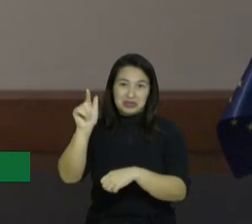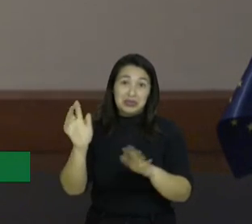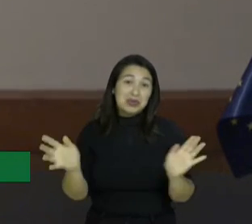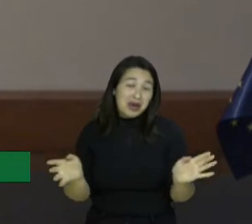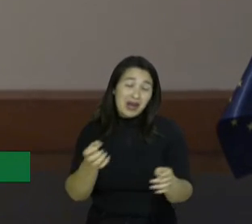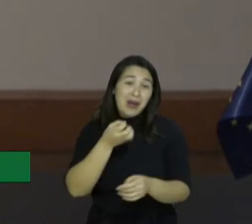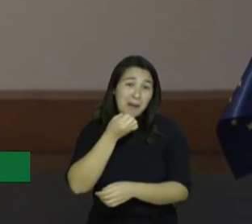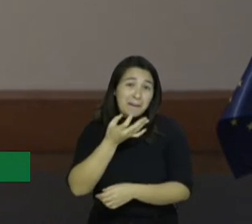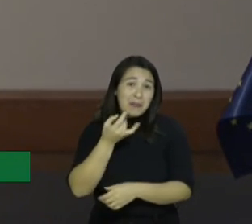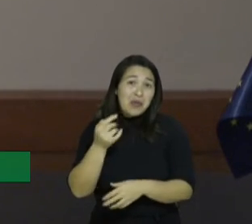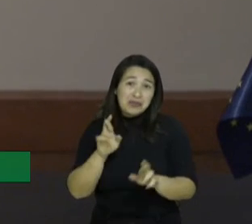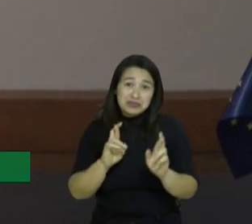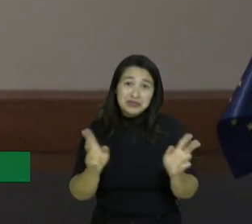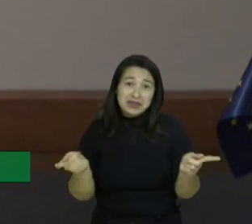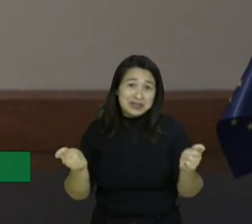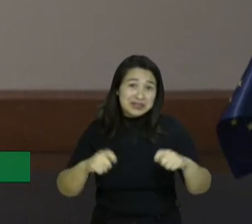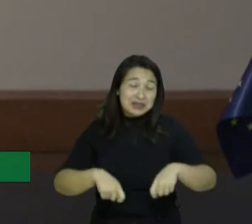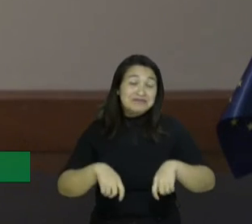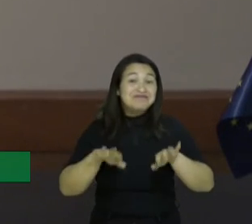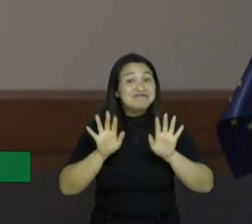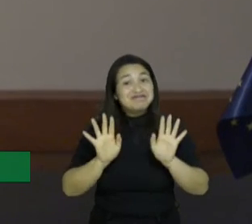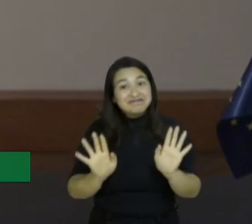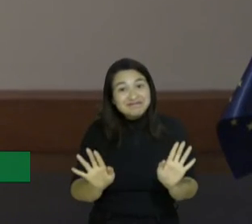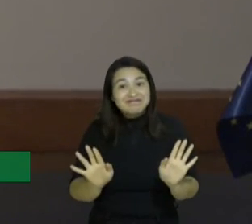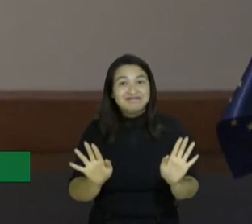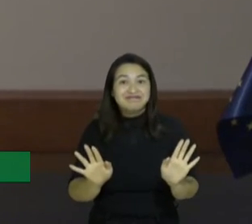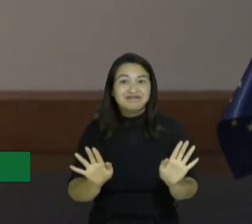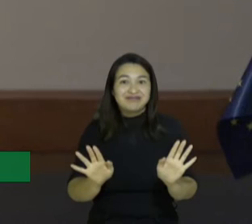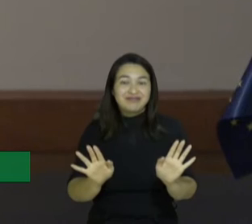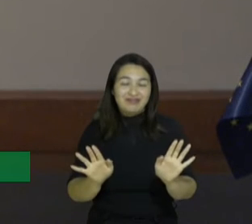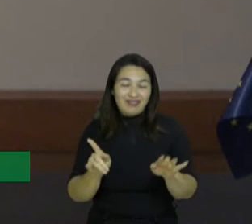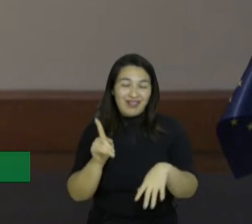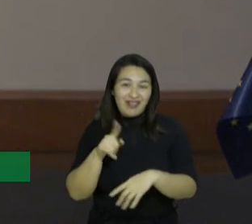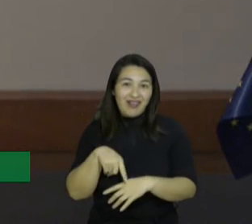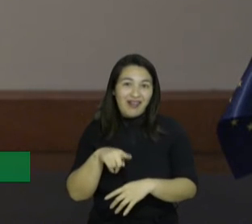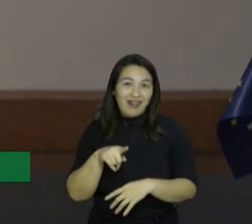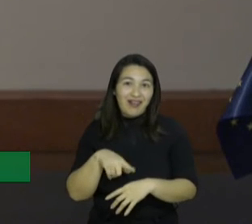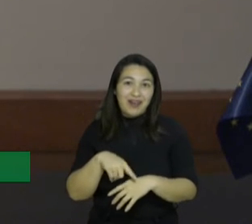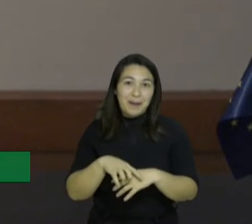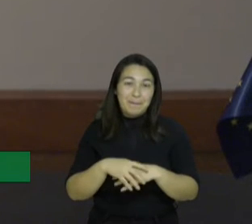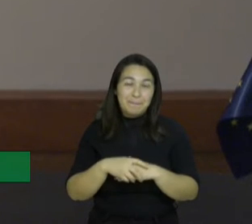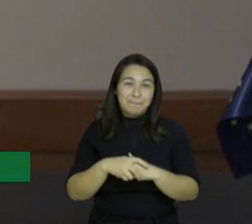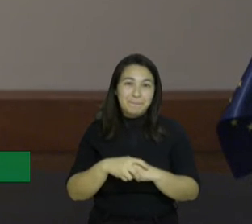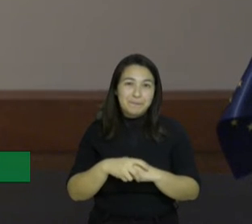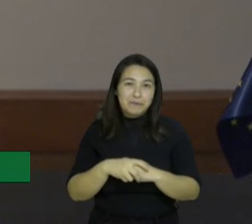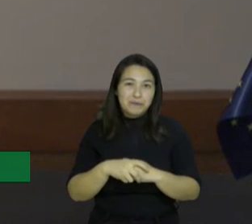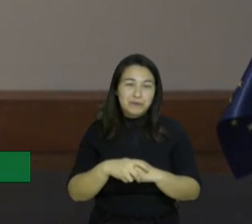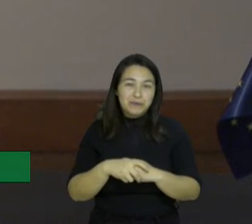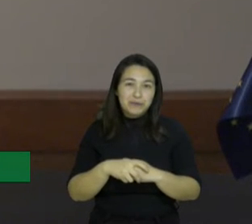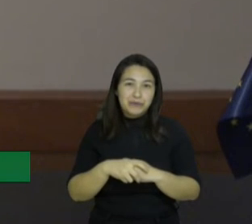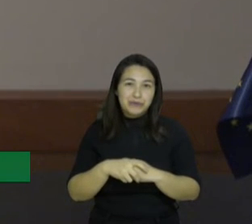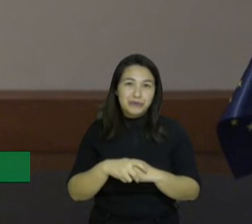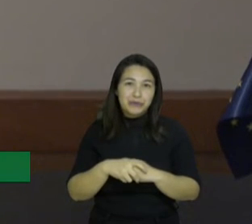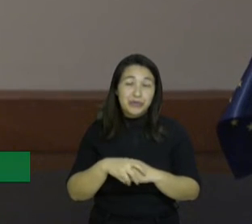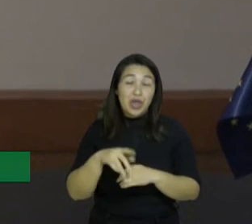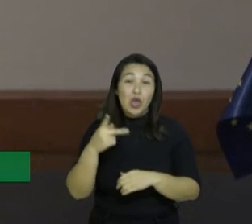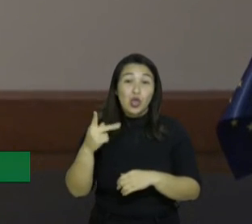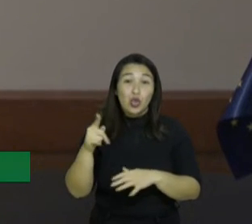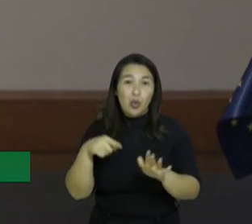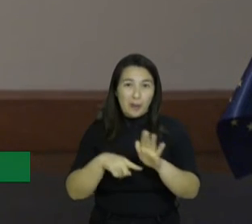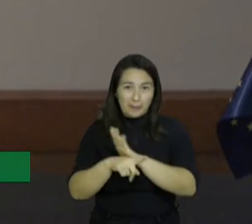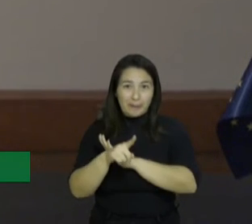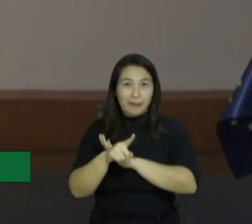muito diferenciada mas mas de fato né o o essa essa sua